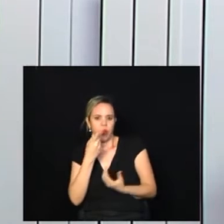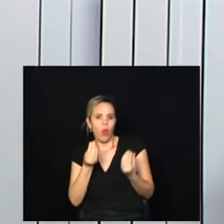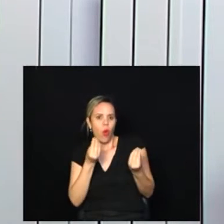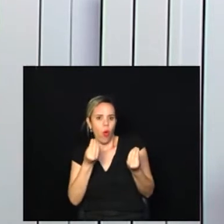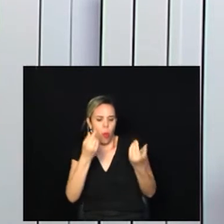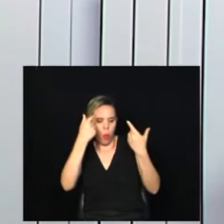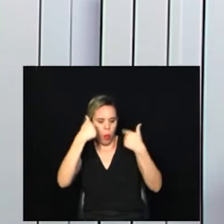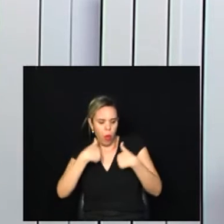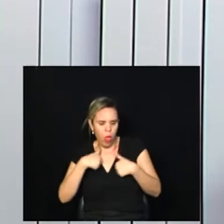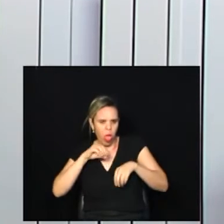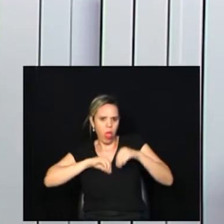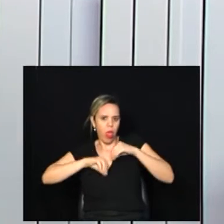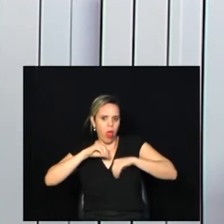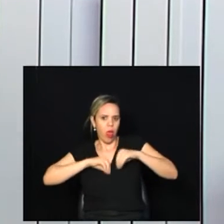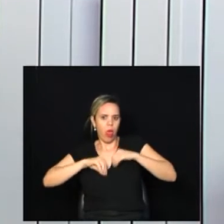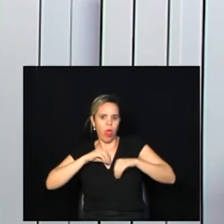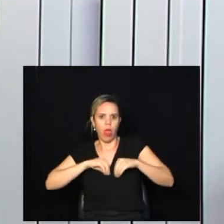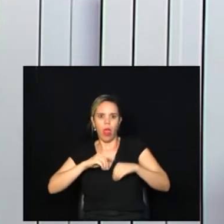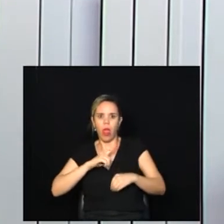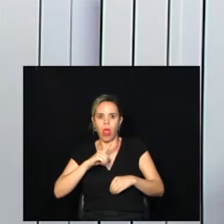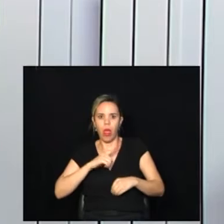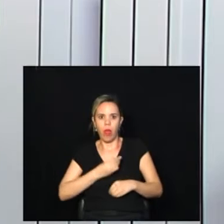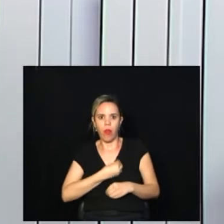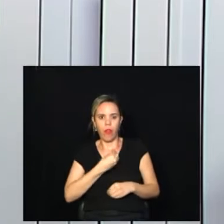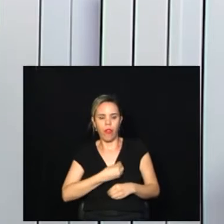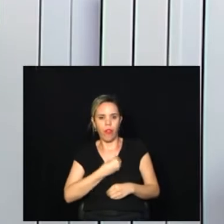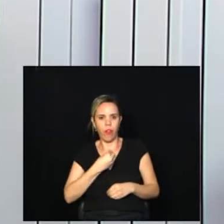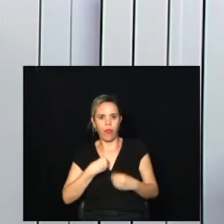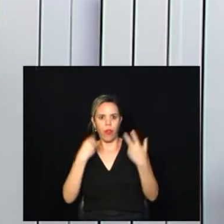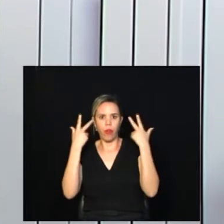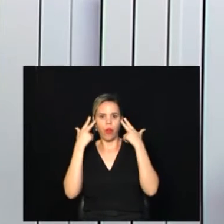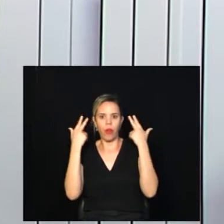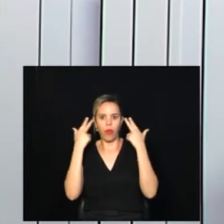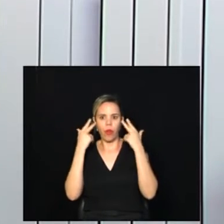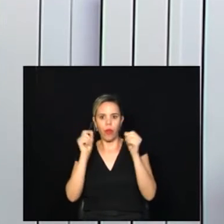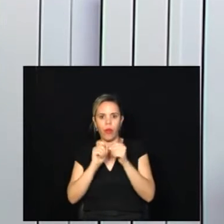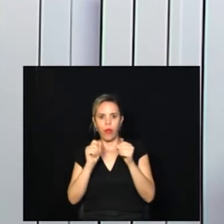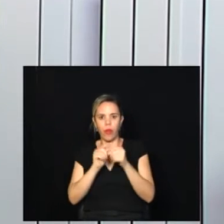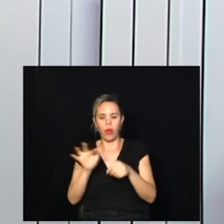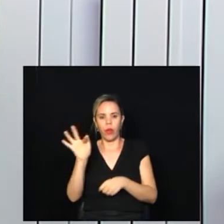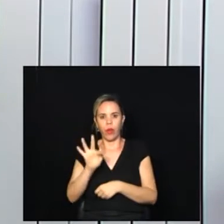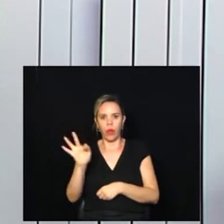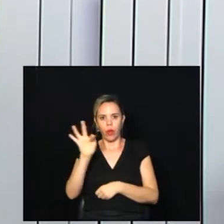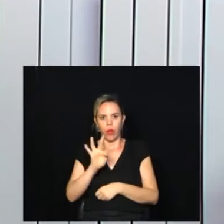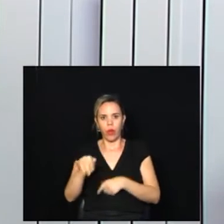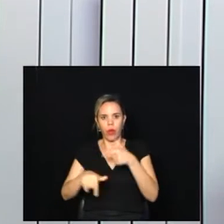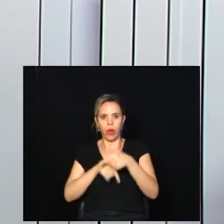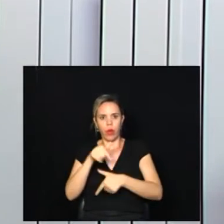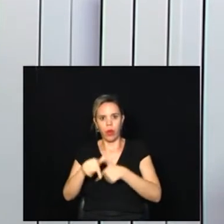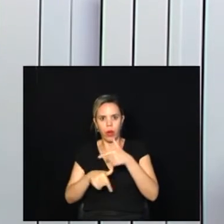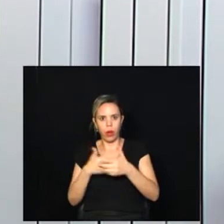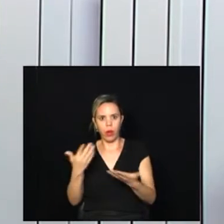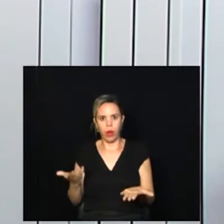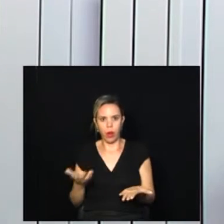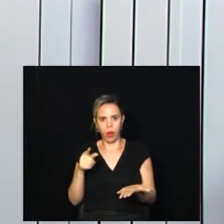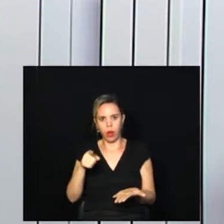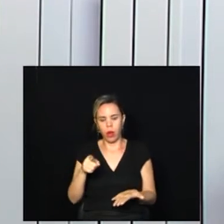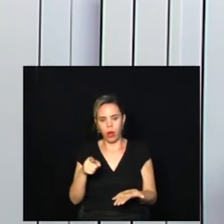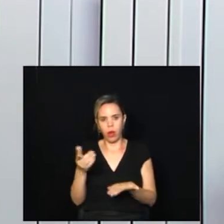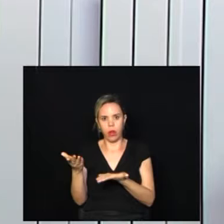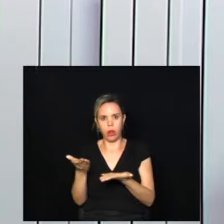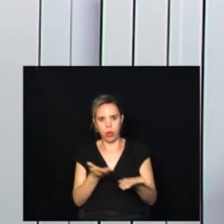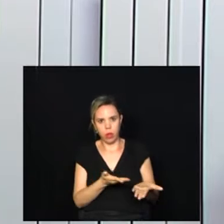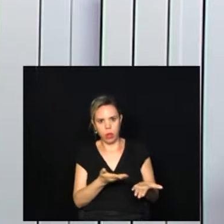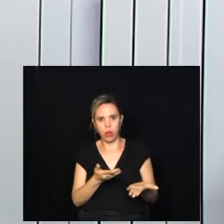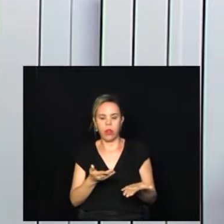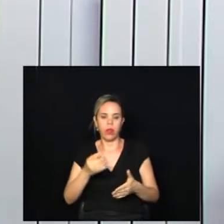como eu com depressão, mas eu tenho uma vida tão comum, estou fazendo faculdade, estou trabalhando. Como é que você recebeu